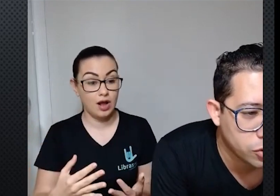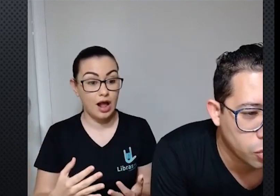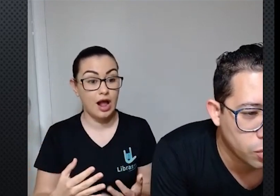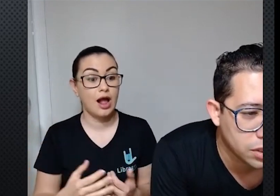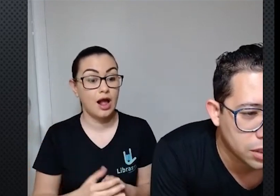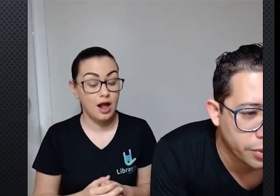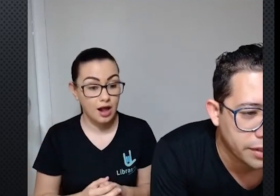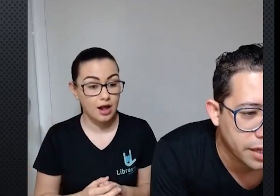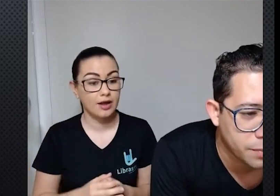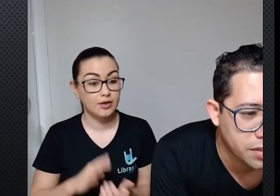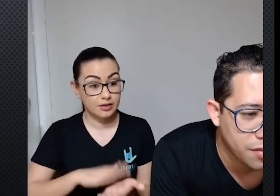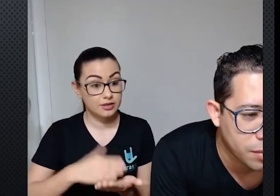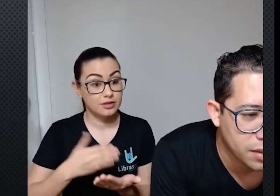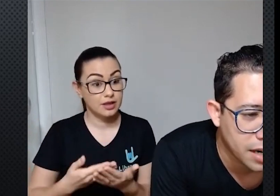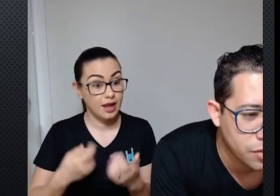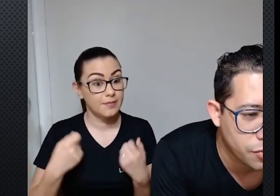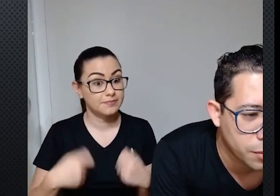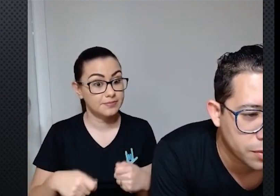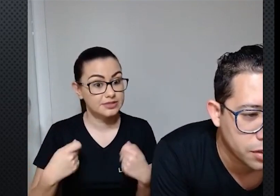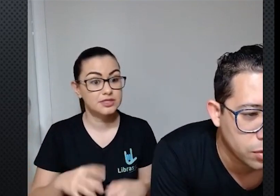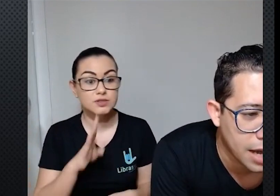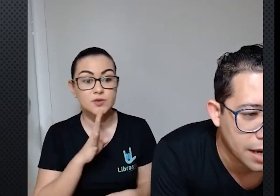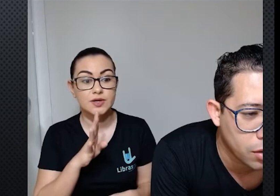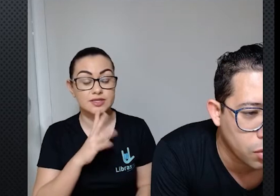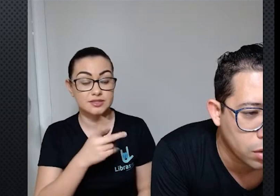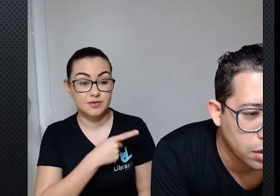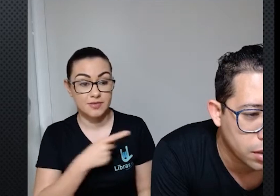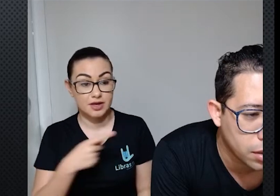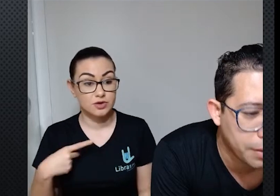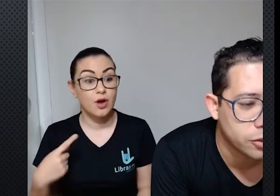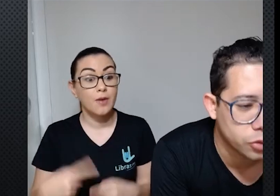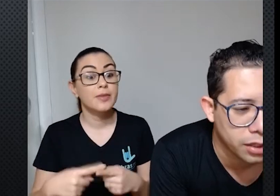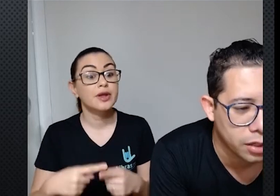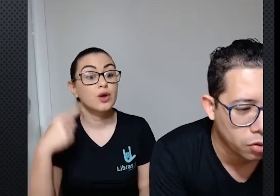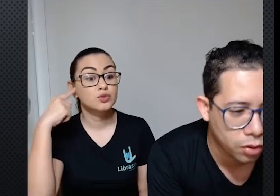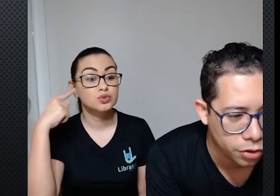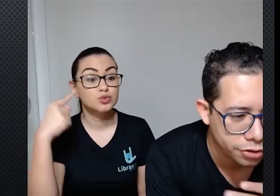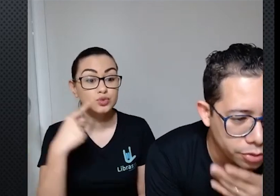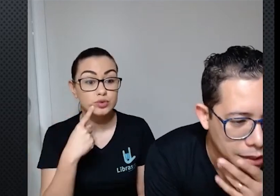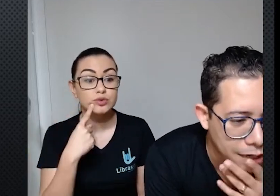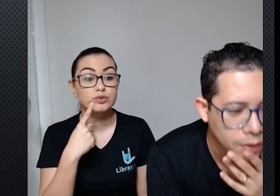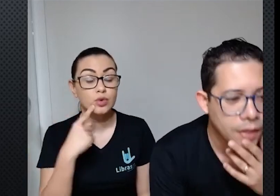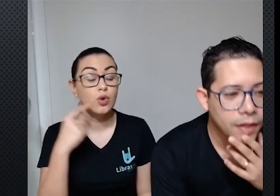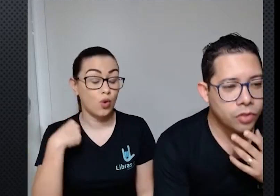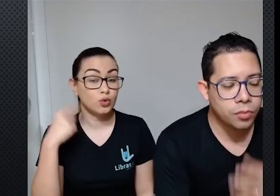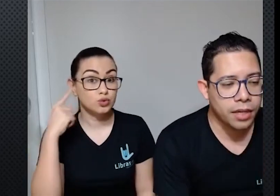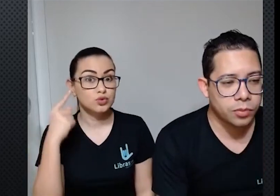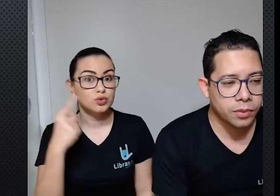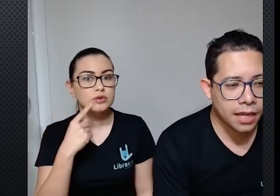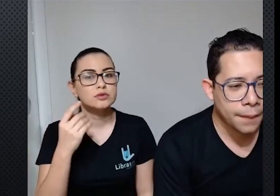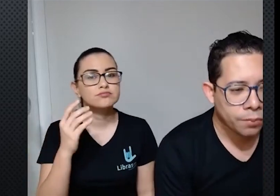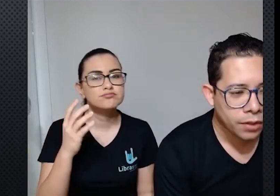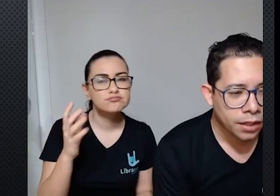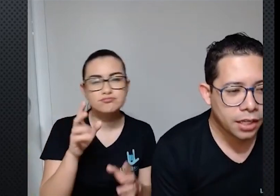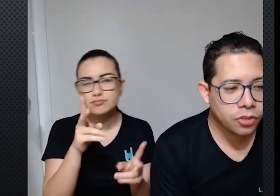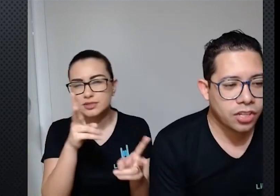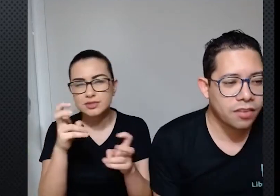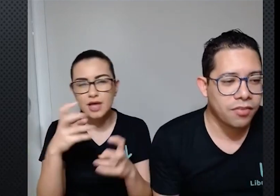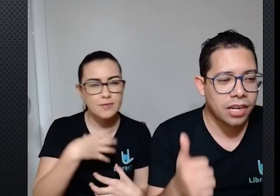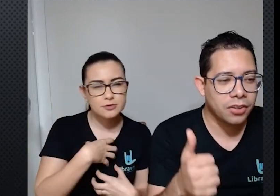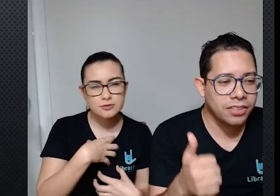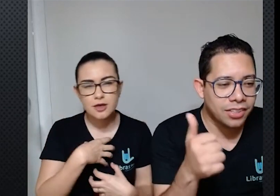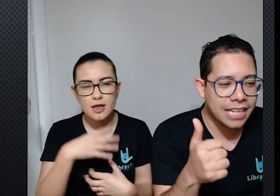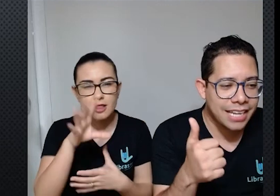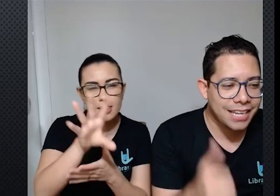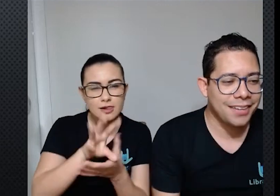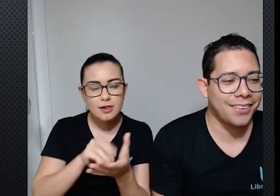as pessoas, então o intérprete deve imitar de forma singular o pastor. Ele corrigiu embaixo. Isso mesmo, né? Isso,